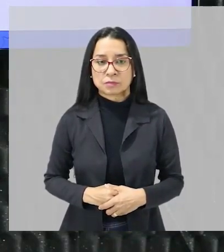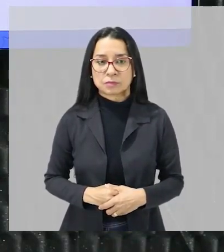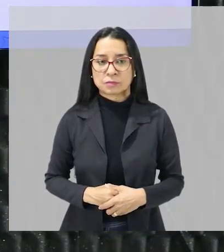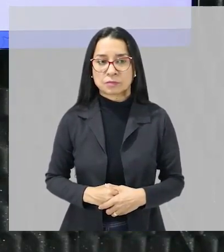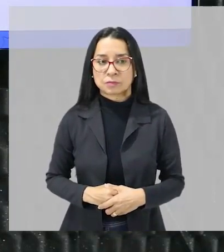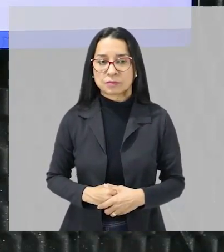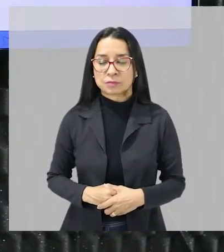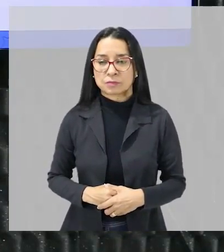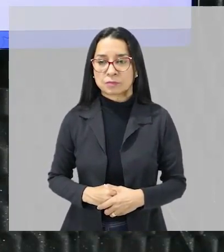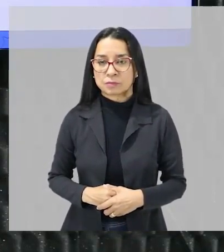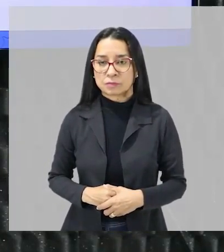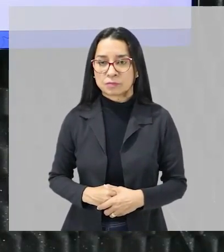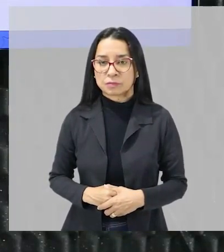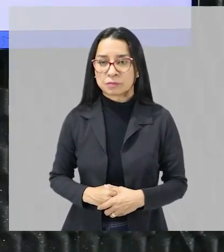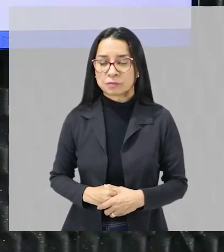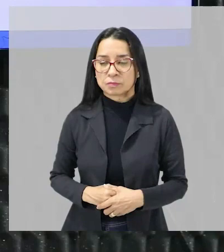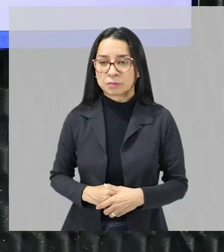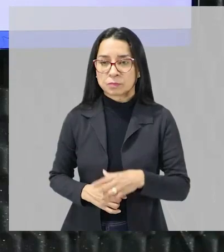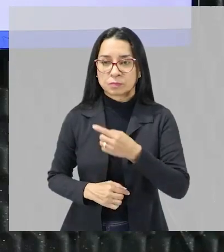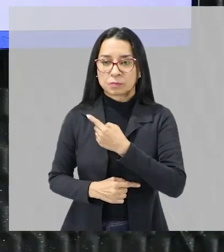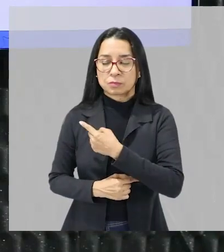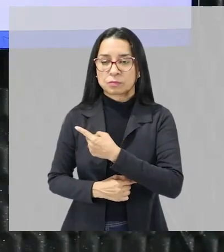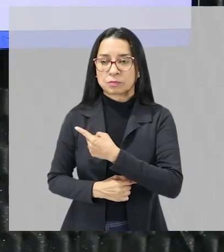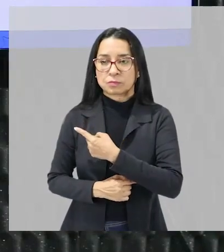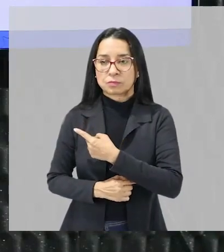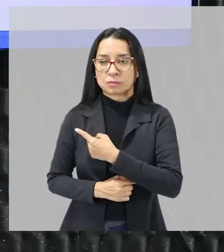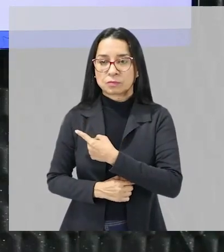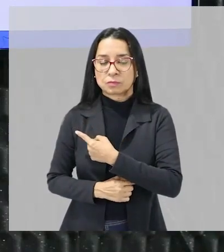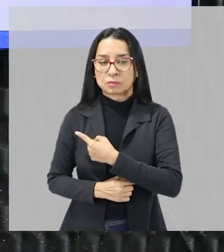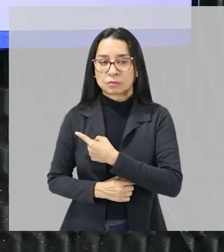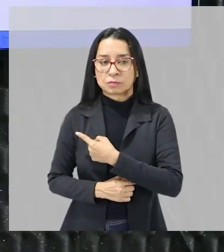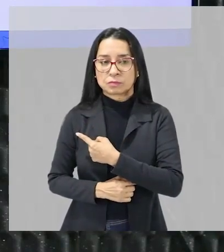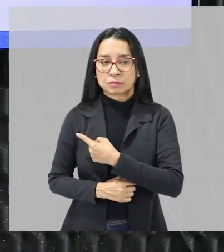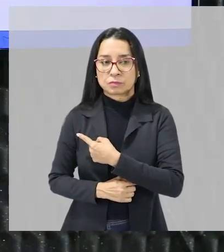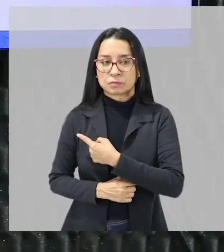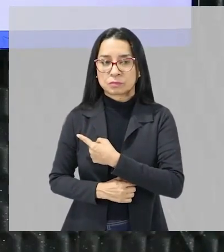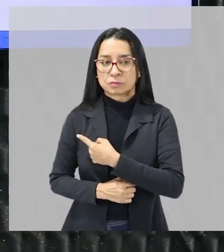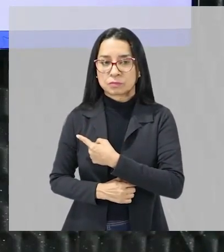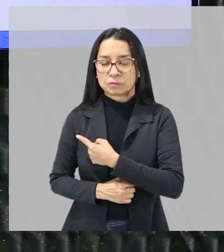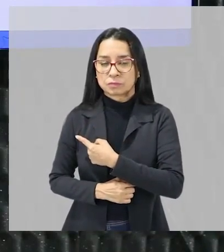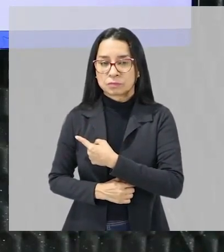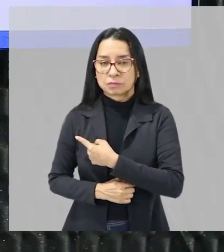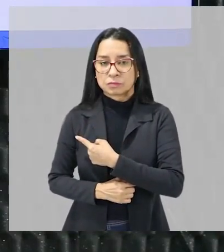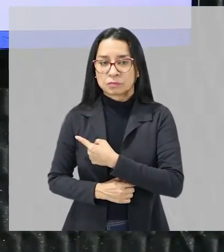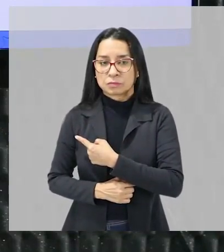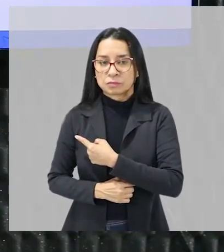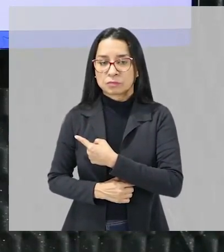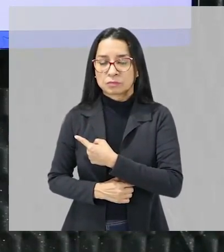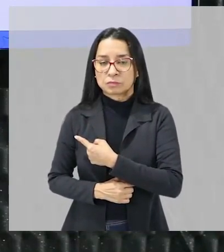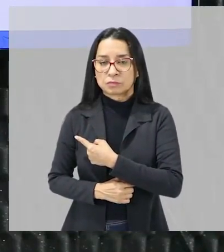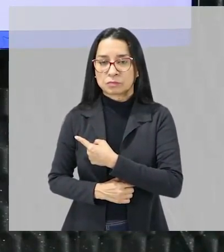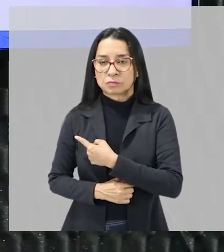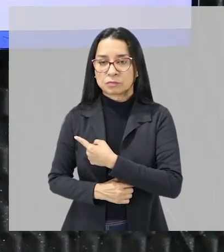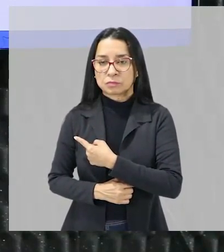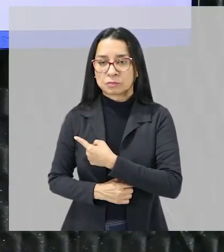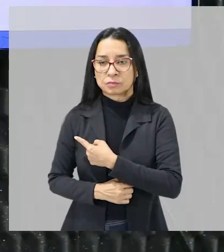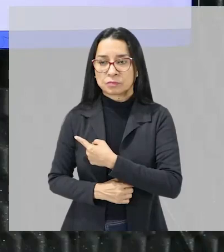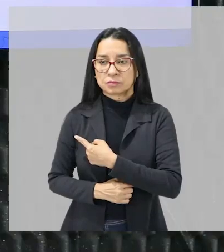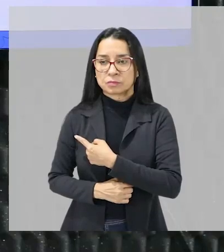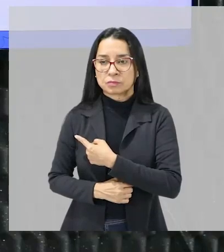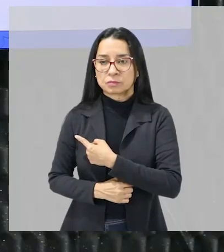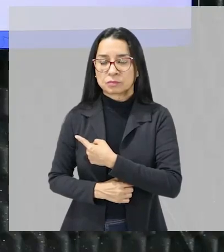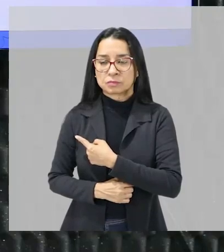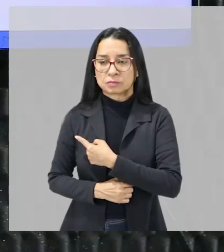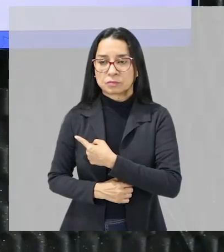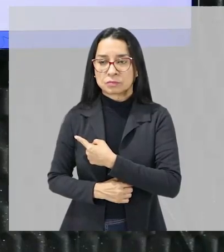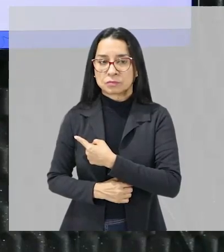grifar. Percepções diferentes, situações cotidianas. Esse diálogo expressa a noção